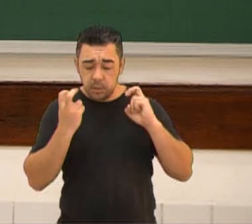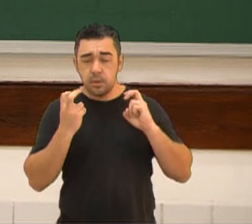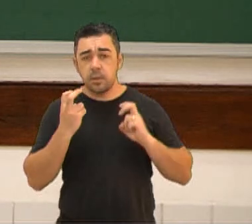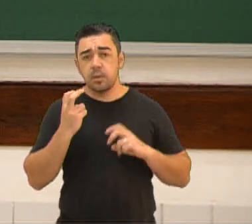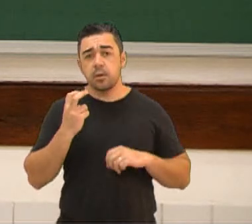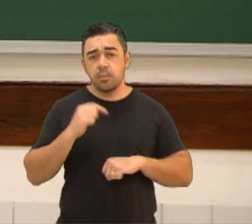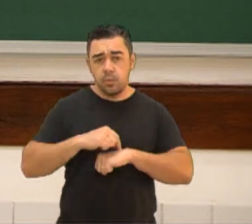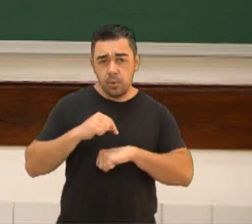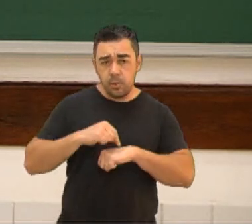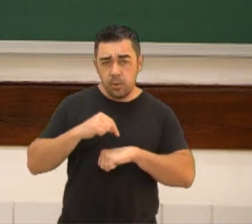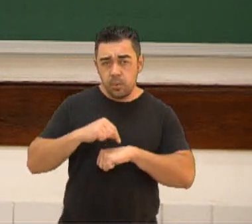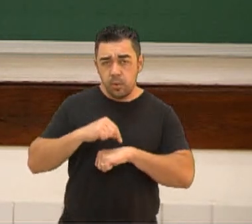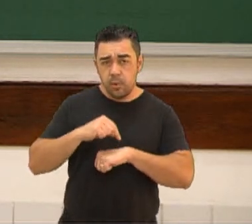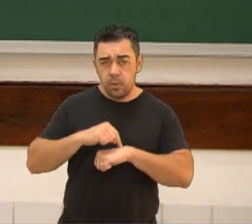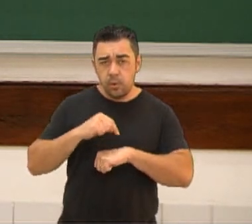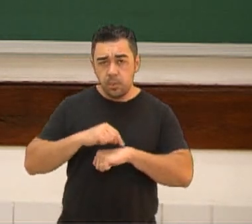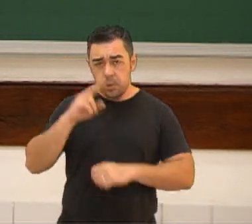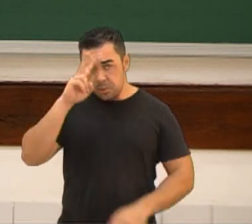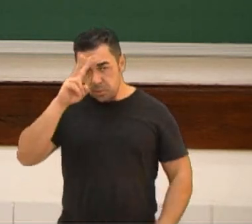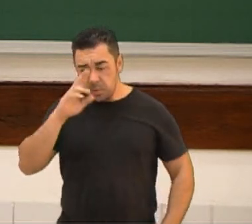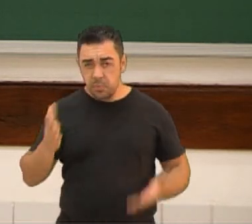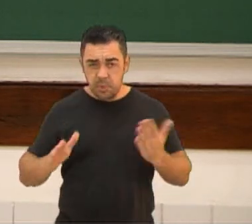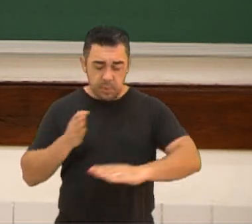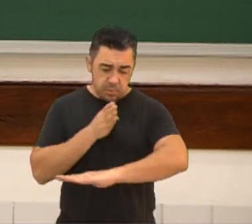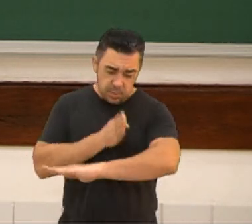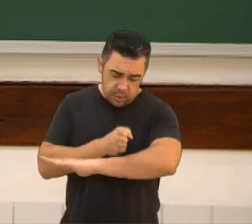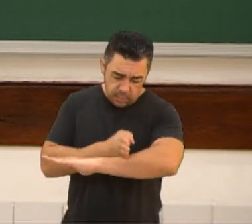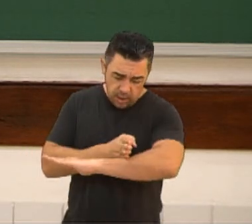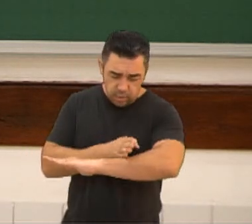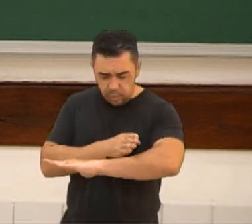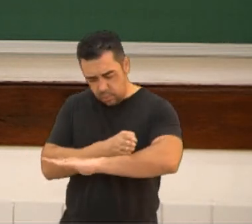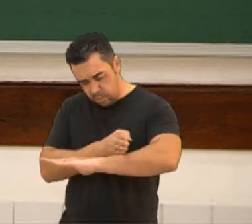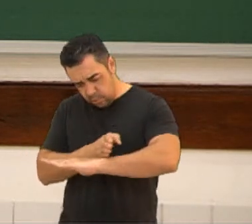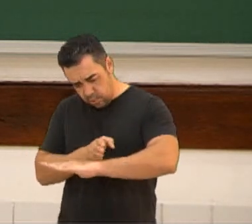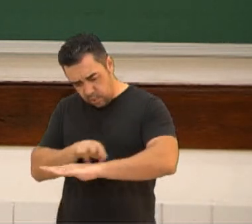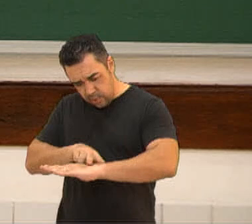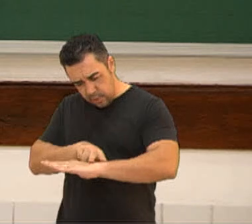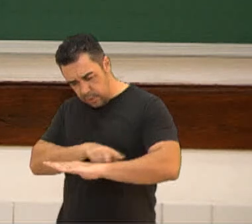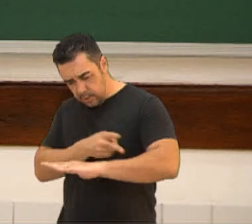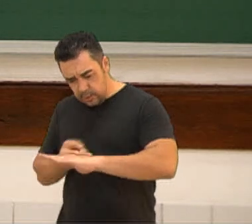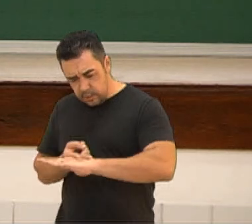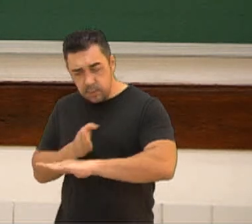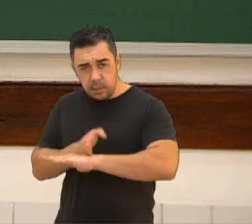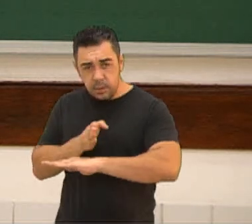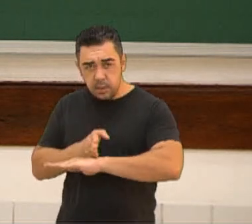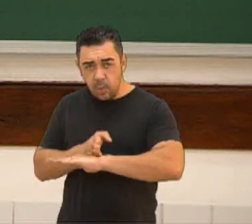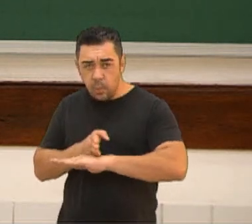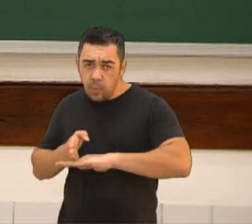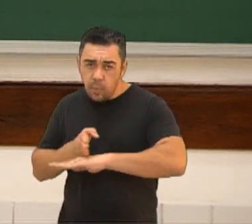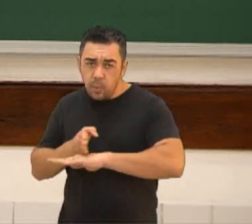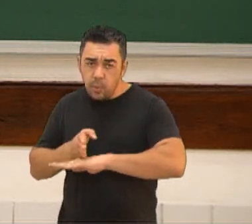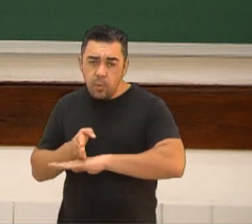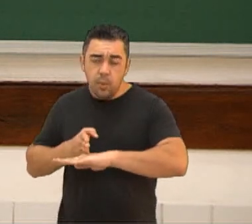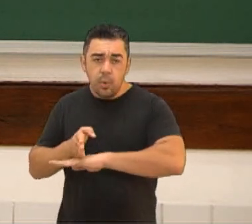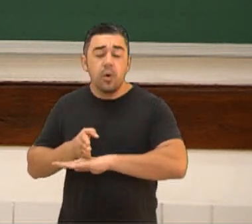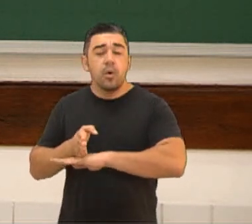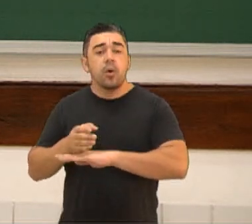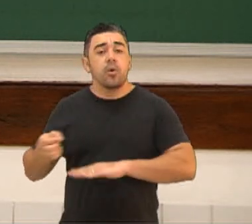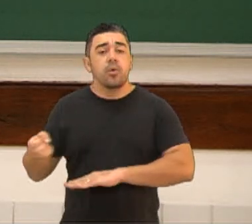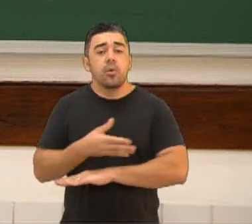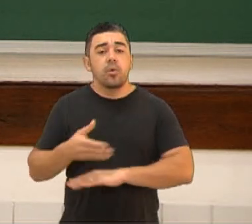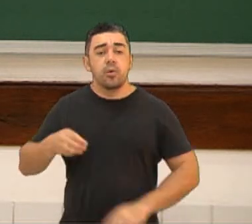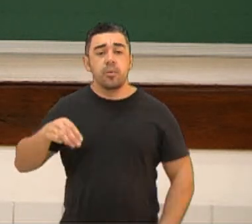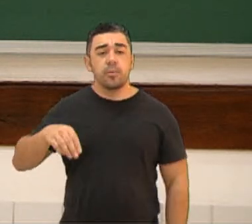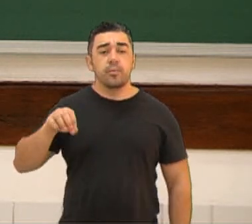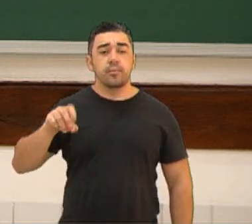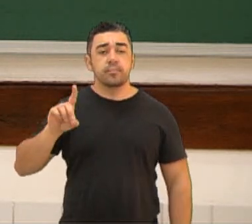fixar acontecimentos entre a Idade Média e a Idade Moderna, mas é muito complicado a gente pensar, porque aqui a gente está